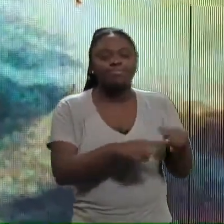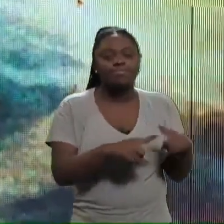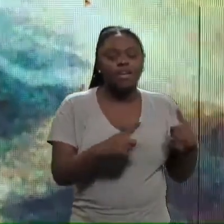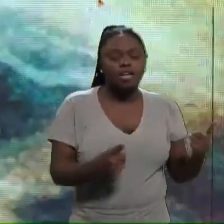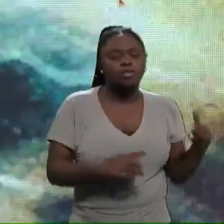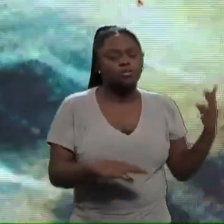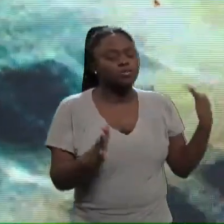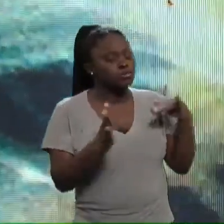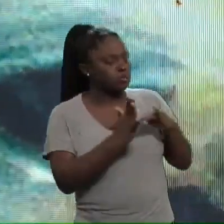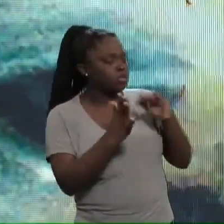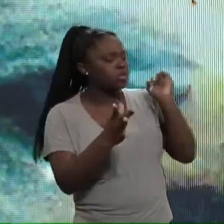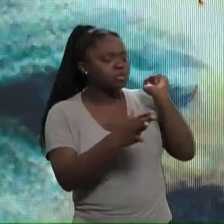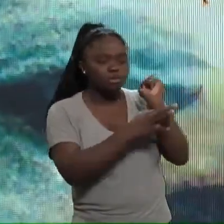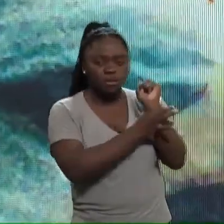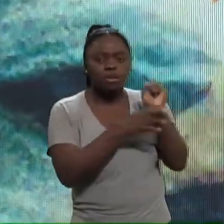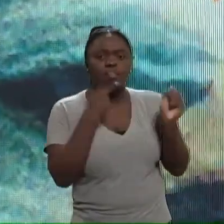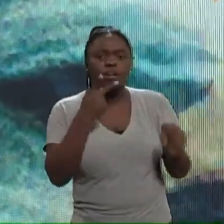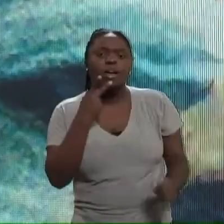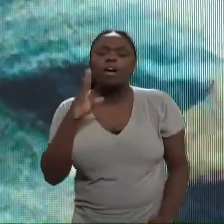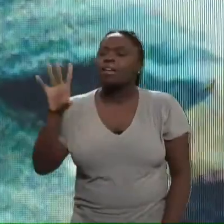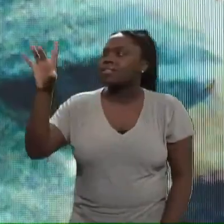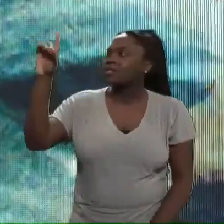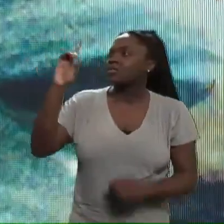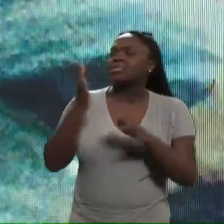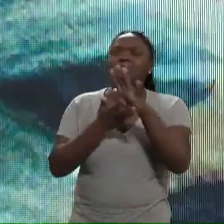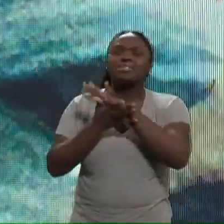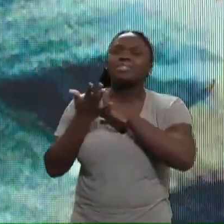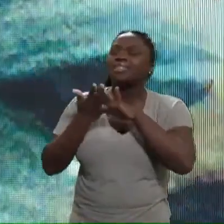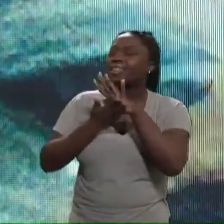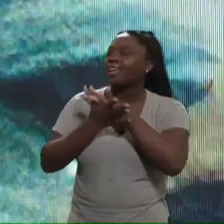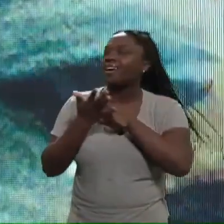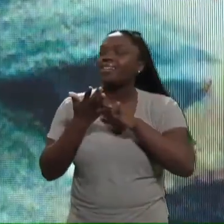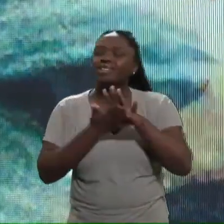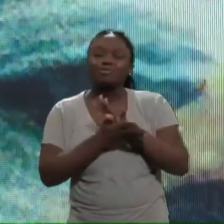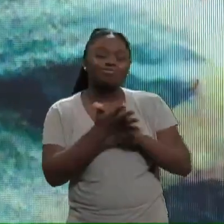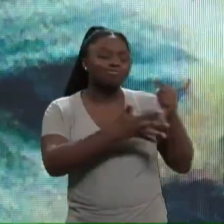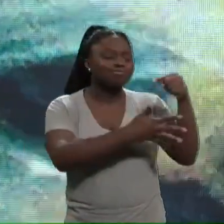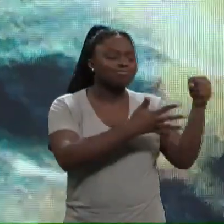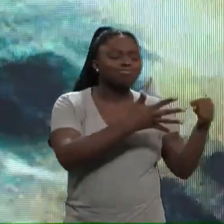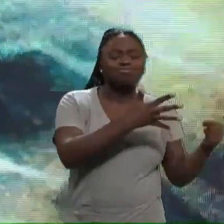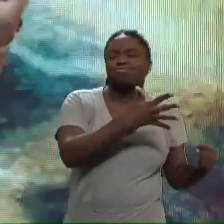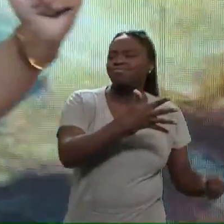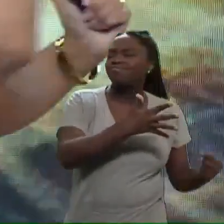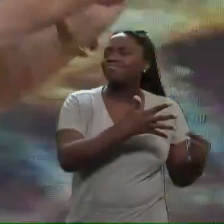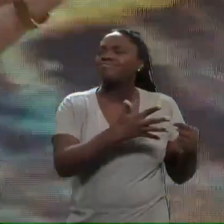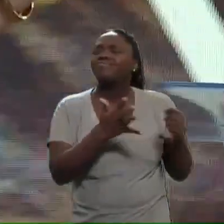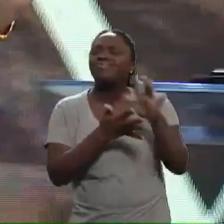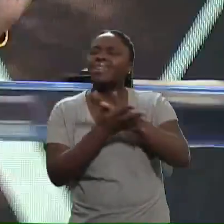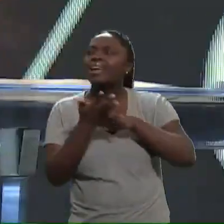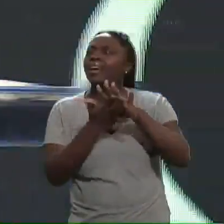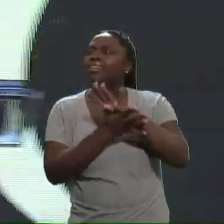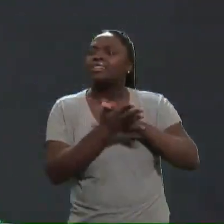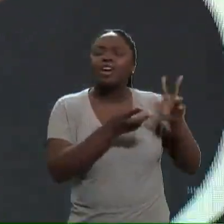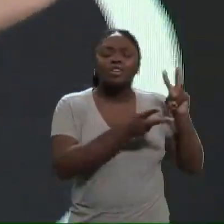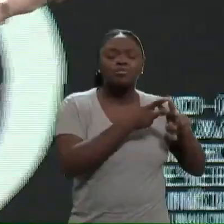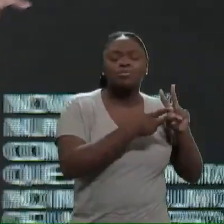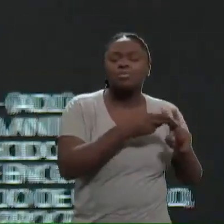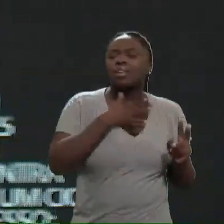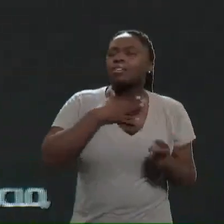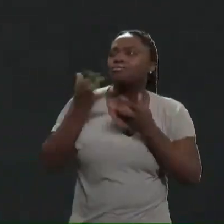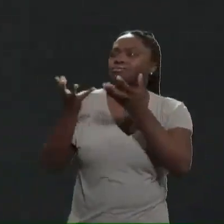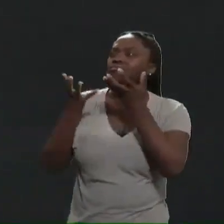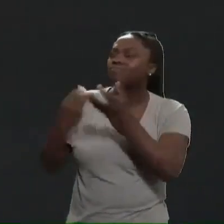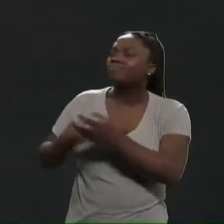com toda a segurança fala: Deus, nada, nada, nada é uma âncora para aquilo que o Senhor tem para